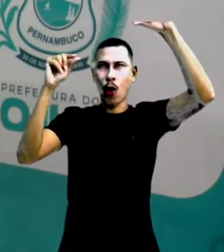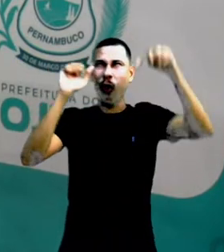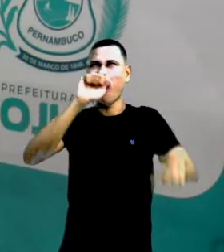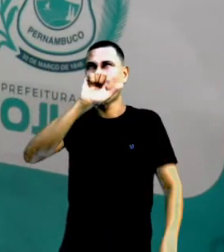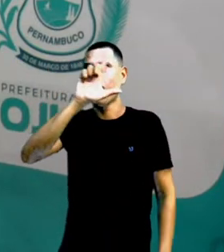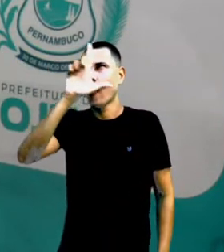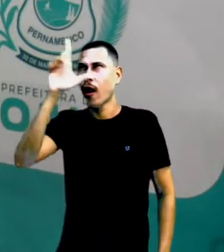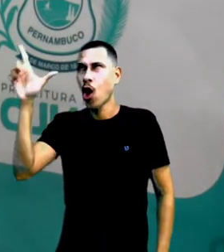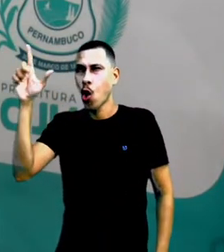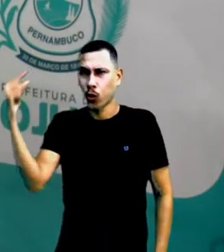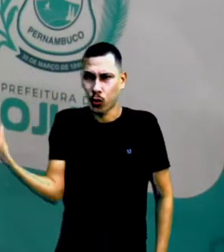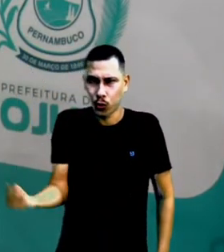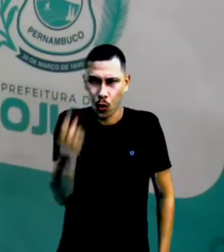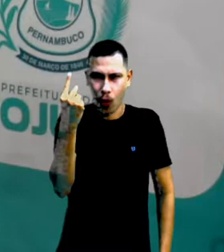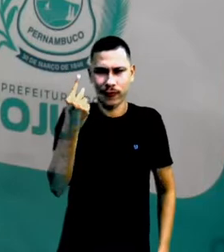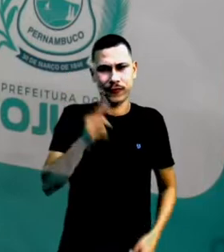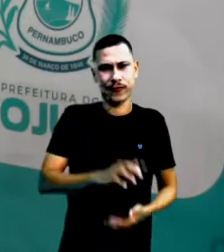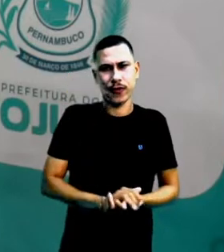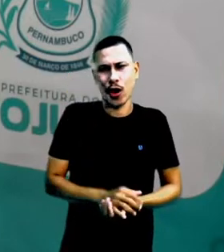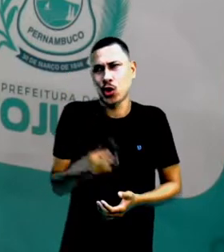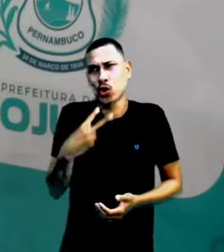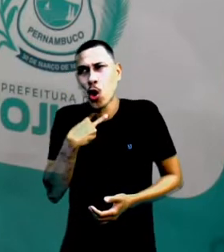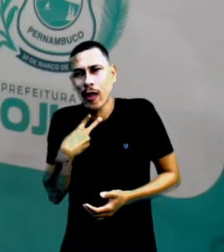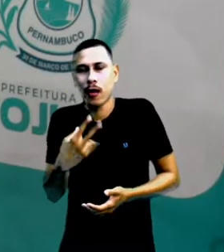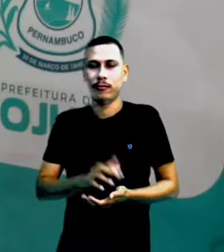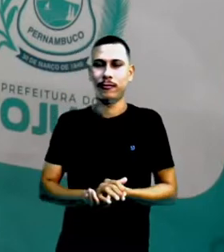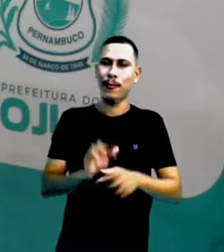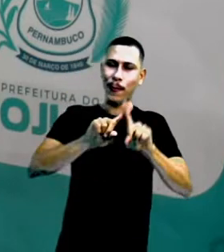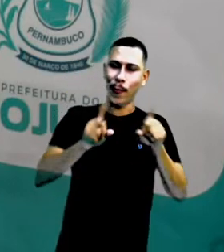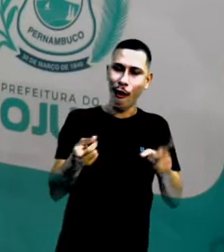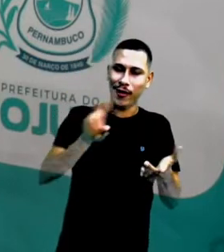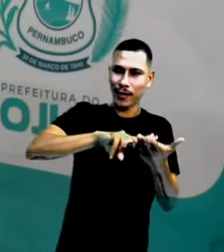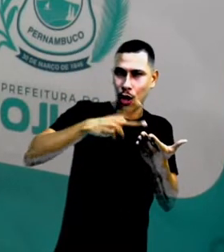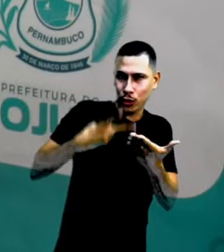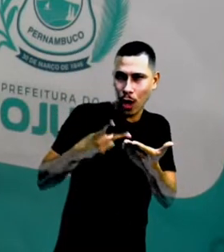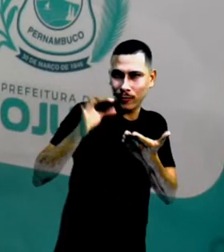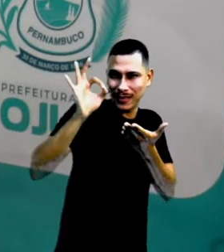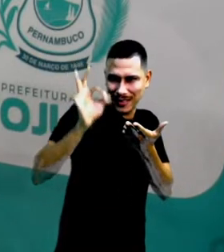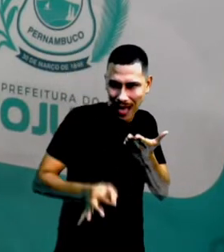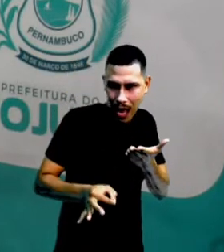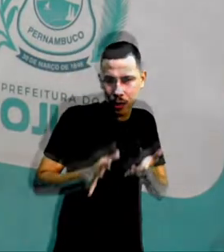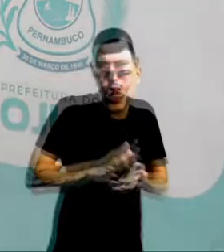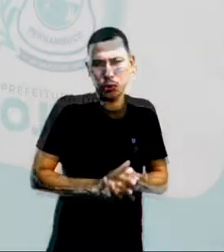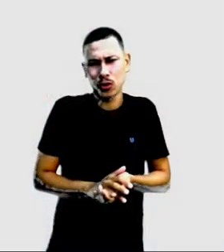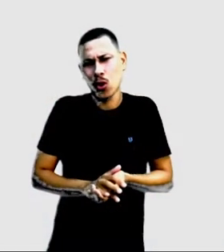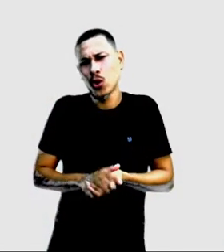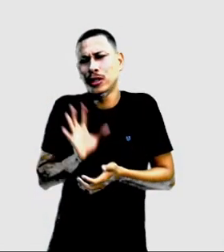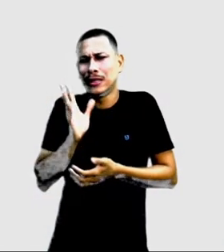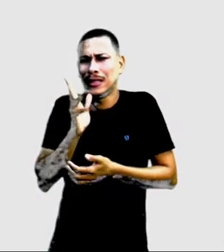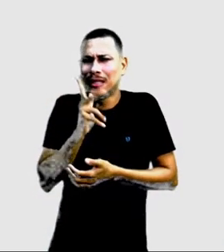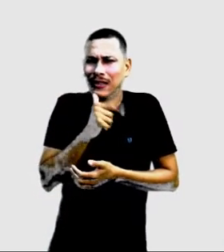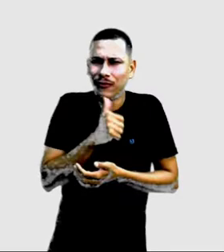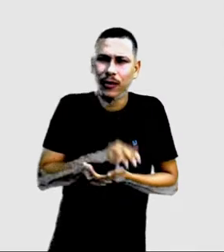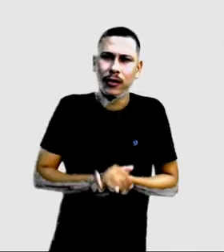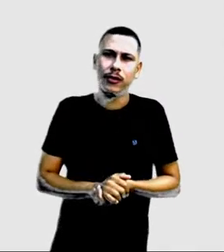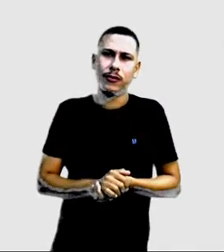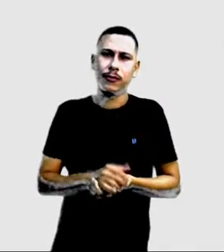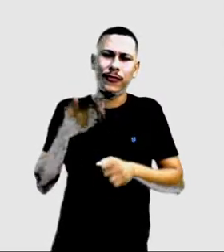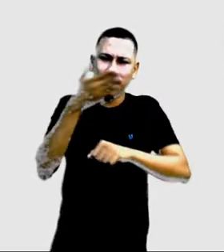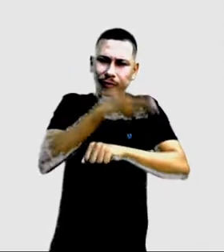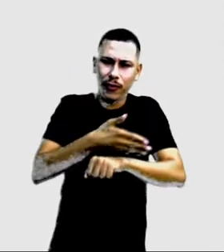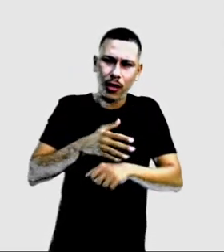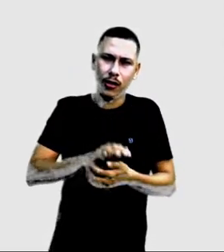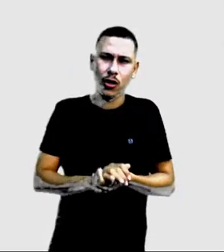sentido? Então seria aqui raramente. Devemos traduzir como raramente, tá bom? She visits